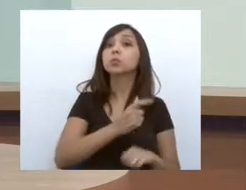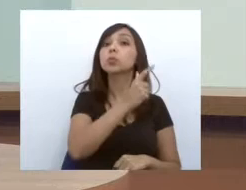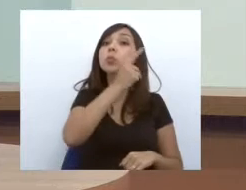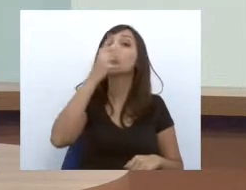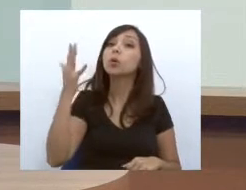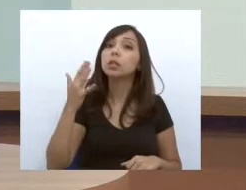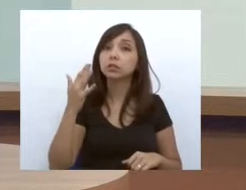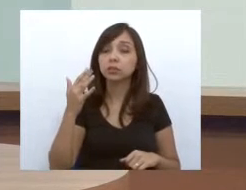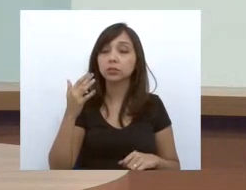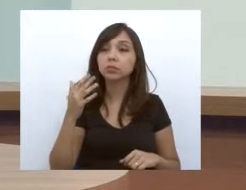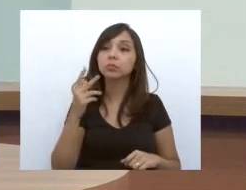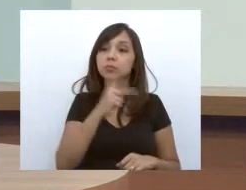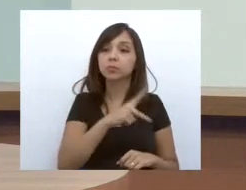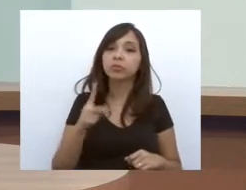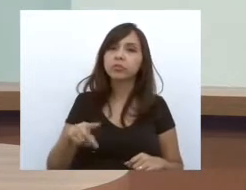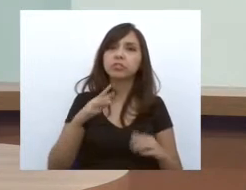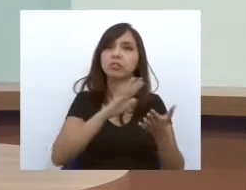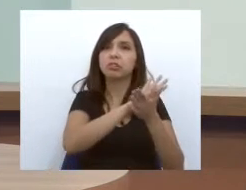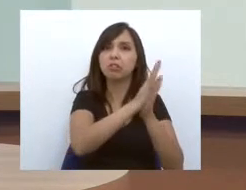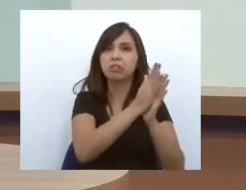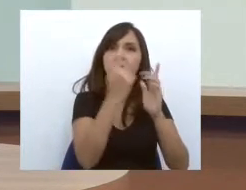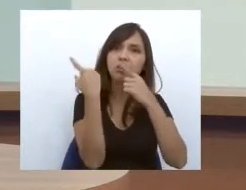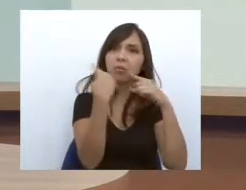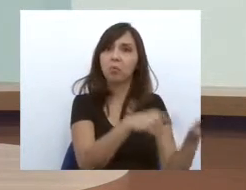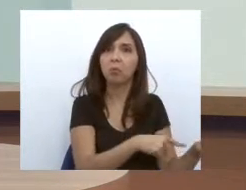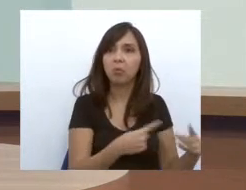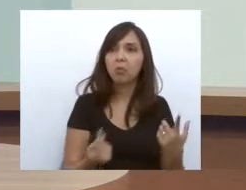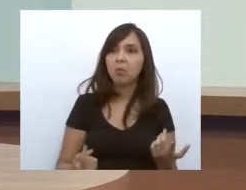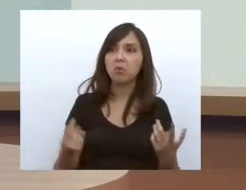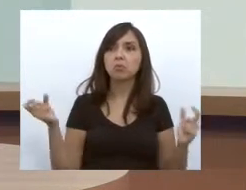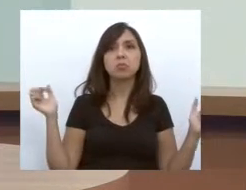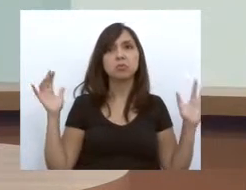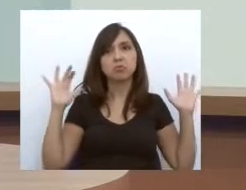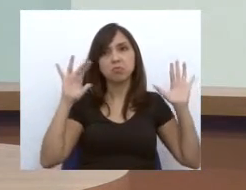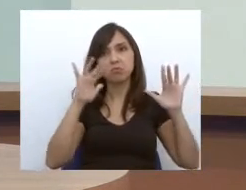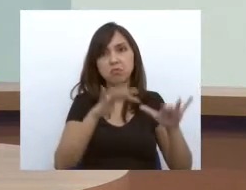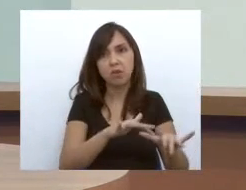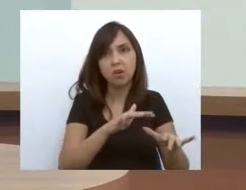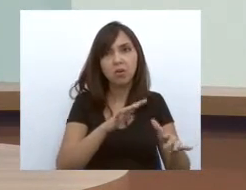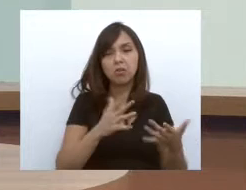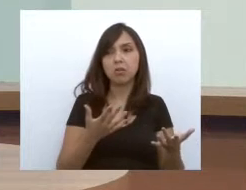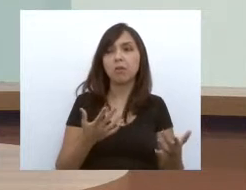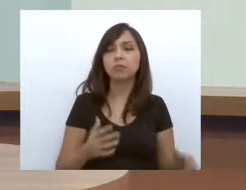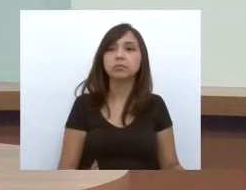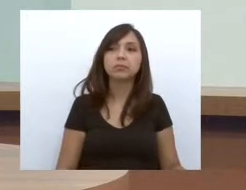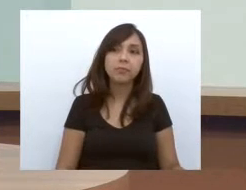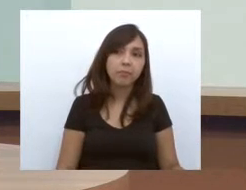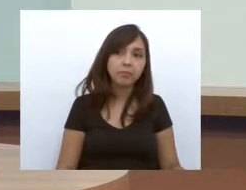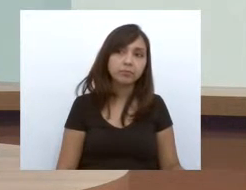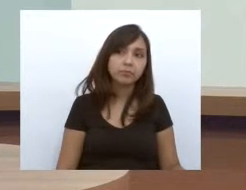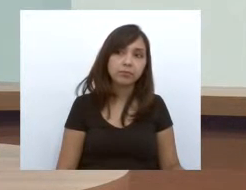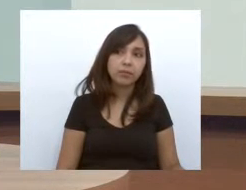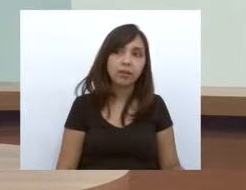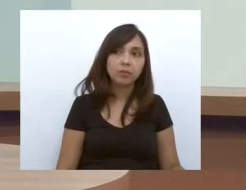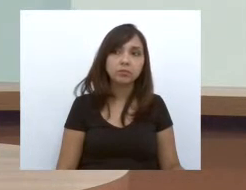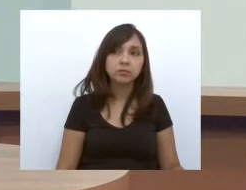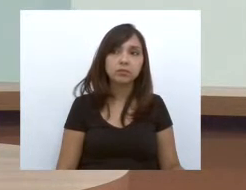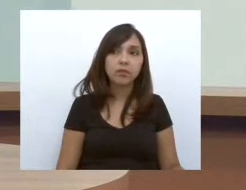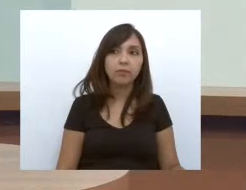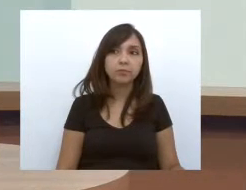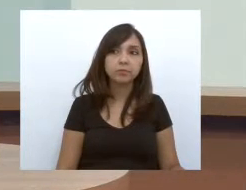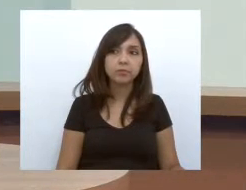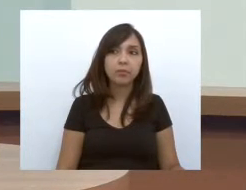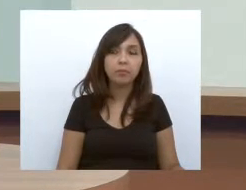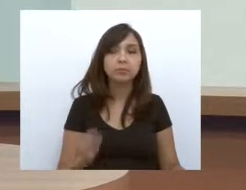professores agredidos em sala de aula, quantas escolas são invadidas por conta da questão da segurança, que é, sem dúvida, um dos principais problemas